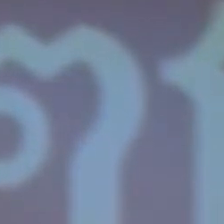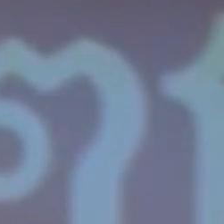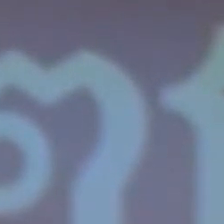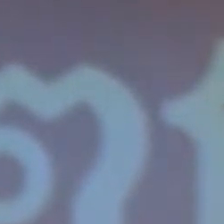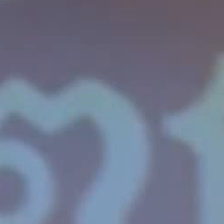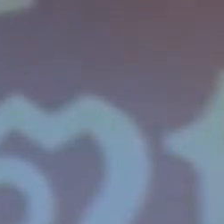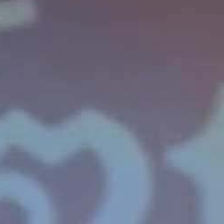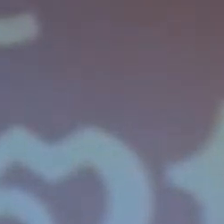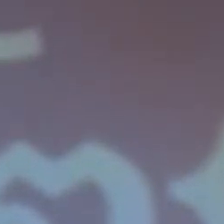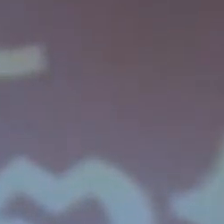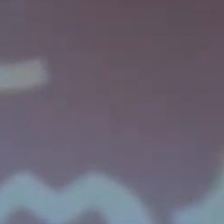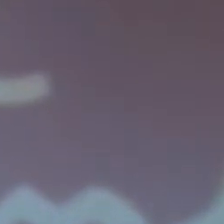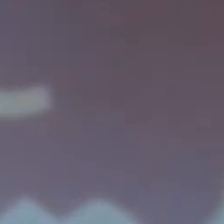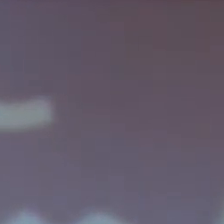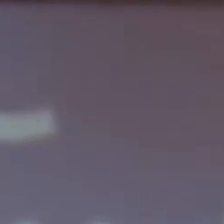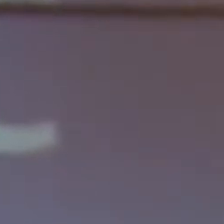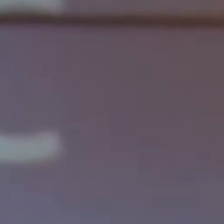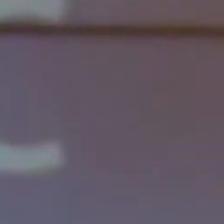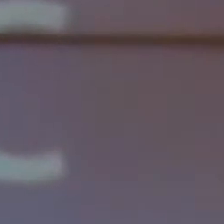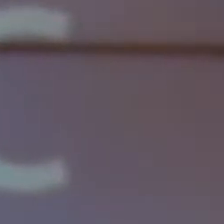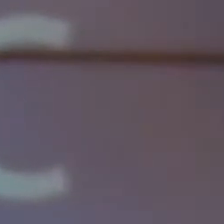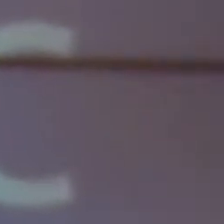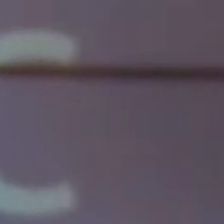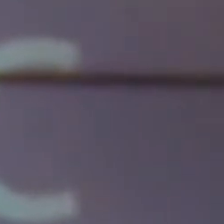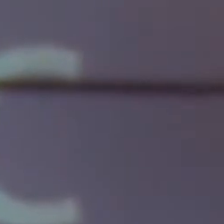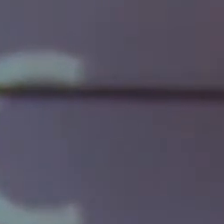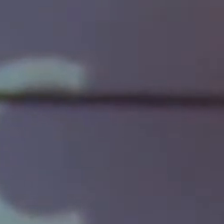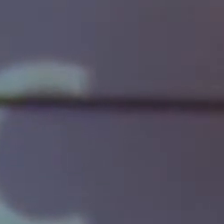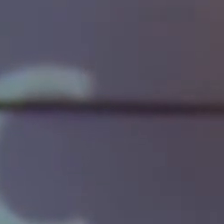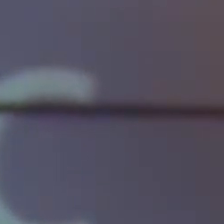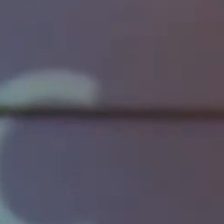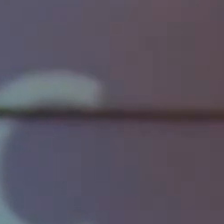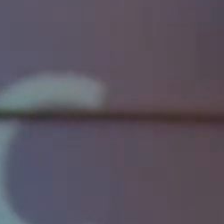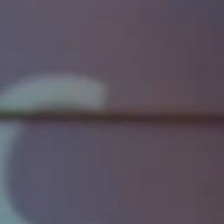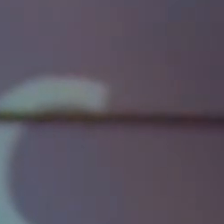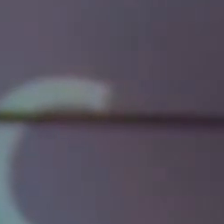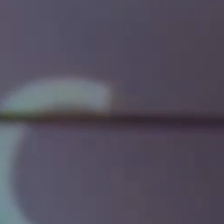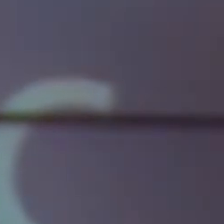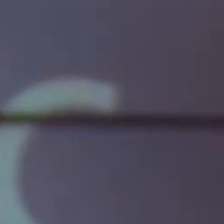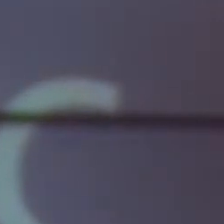derramar diante do